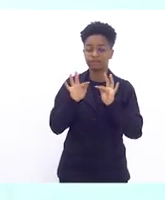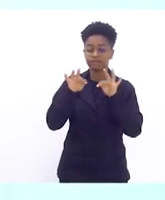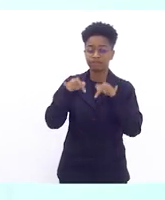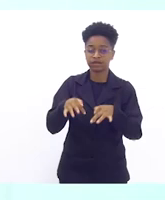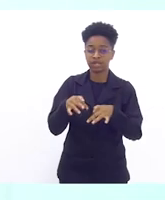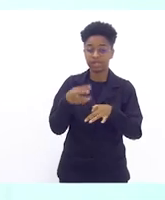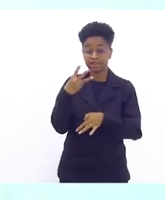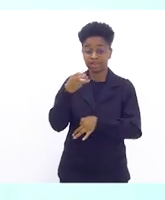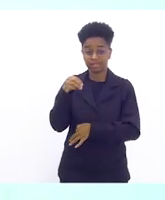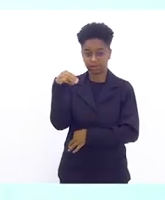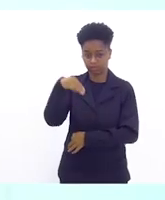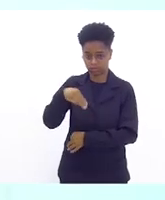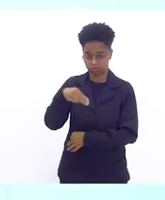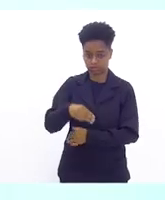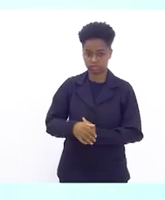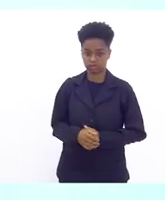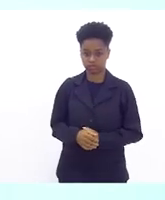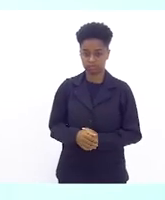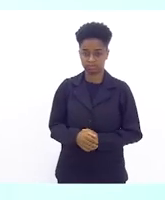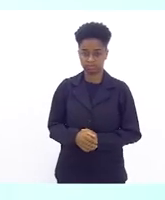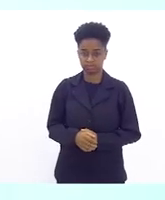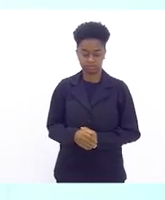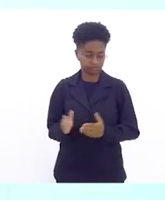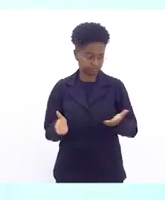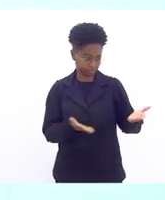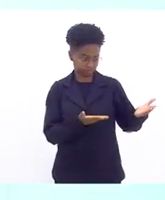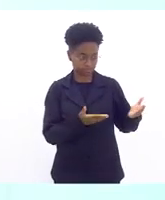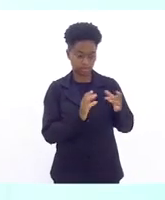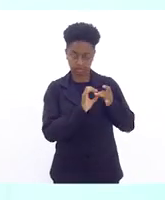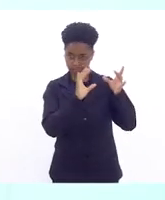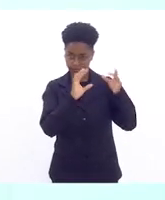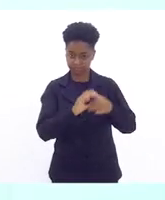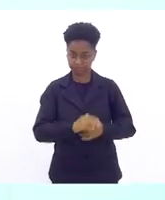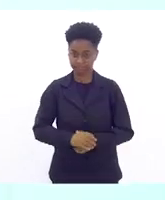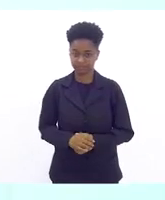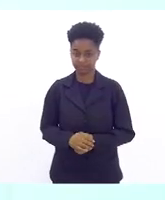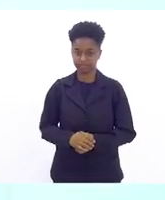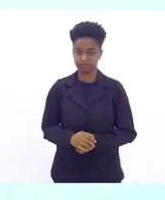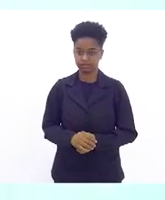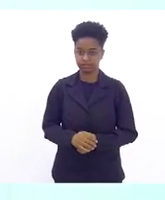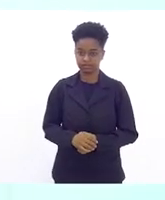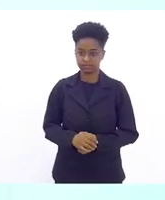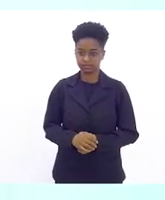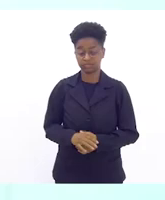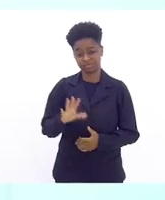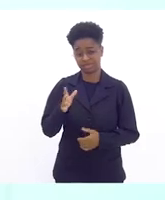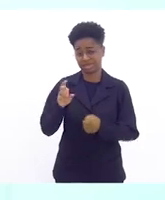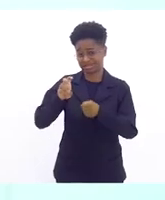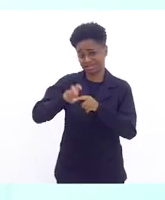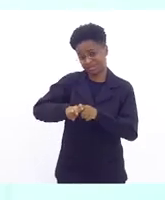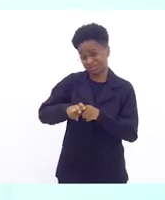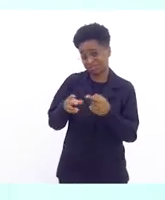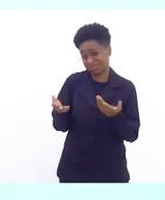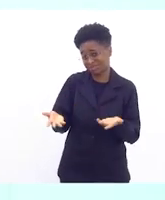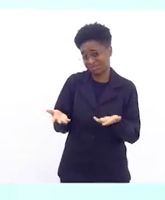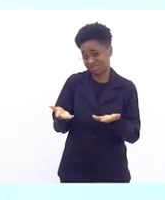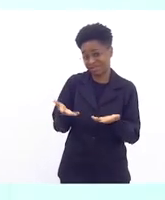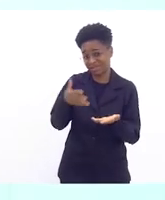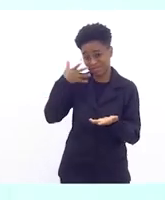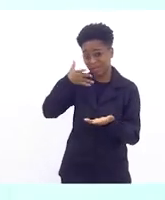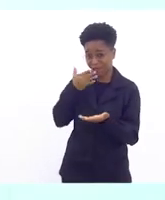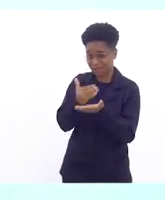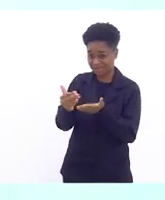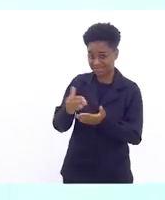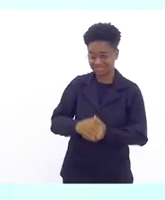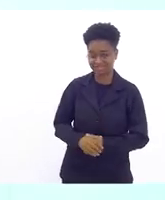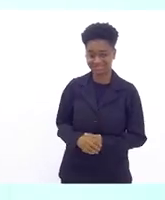auditório em meia hora tá por favor fique à vontade já que já tomou assento já começa